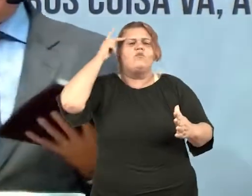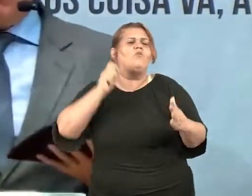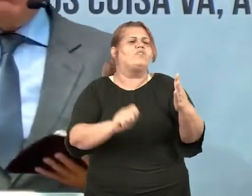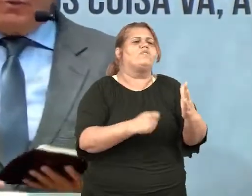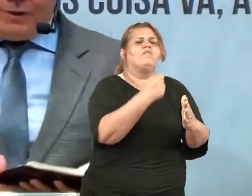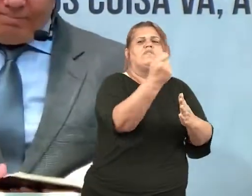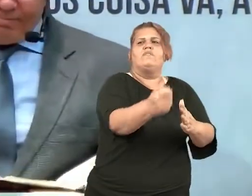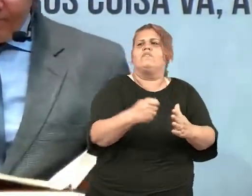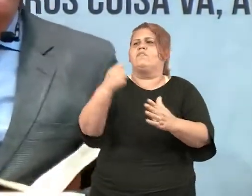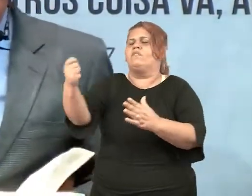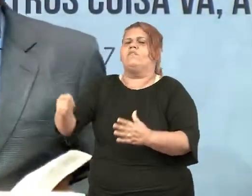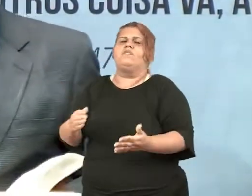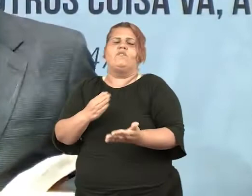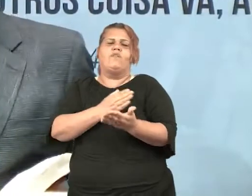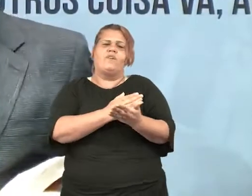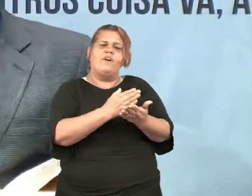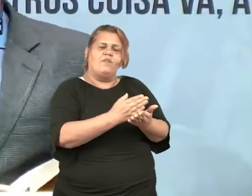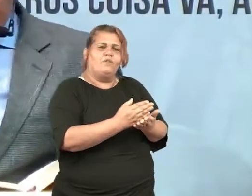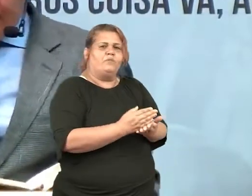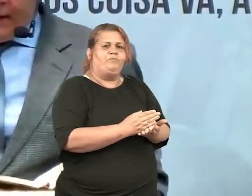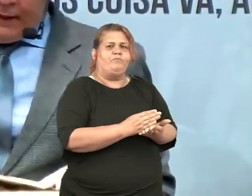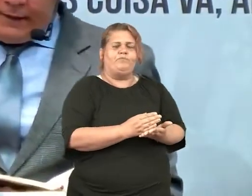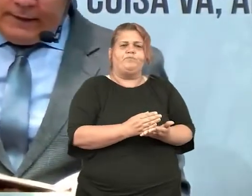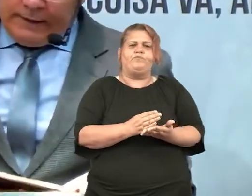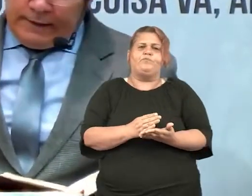Então eu quero concluir,